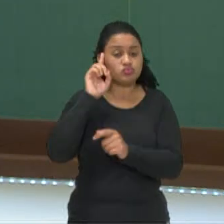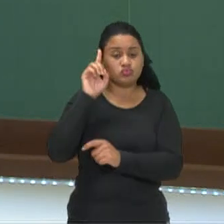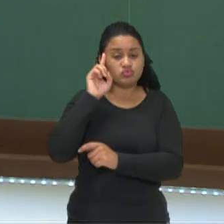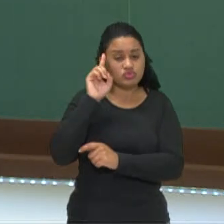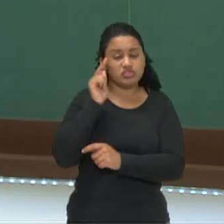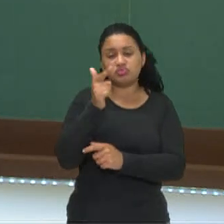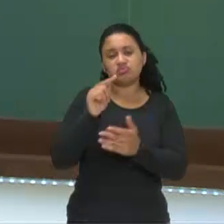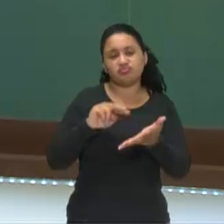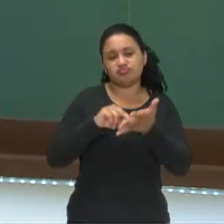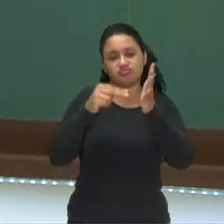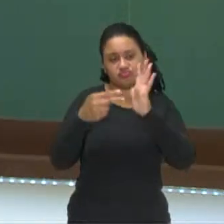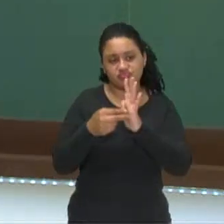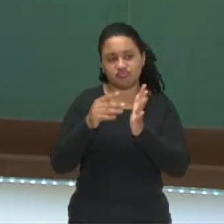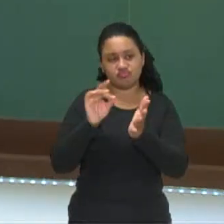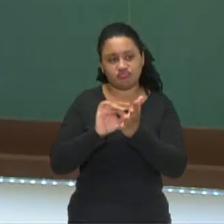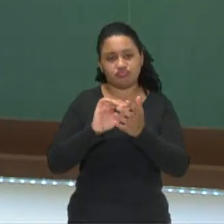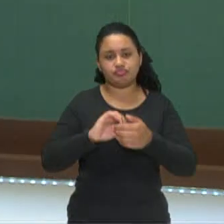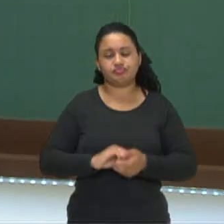maior significado.